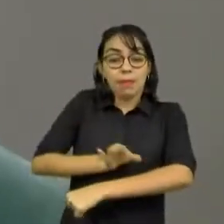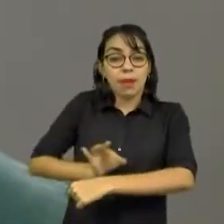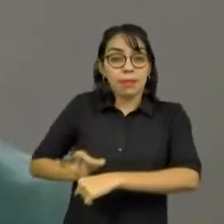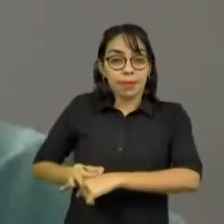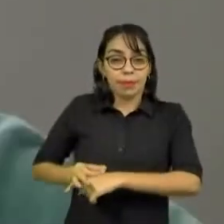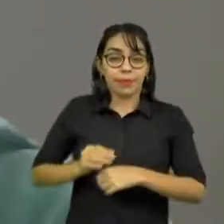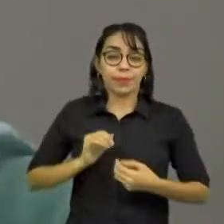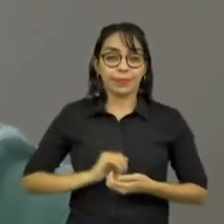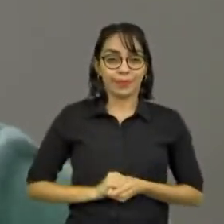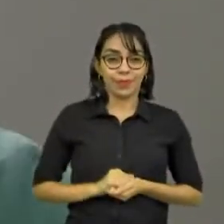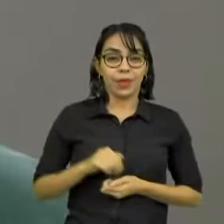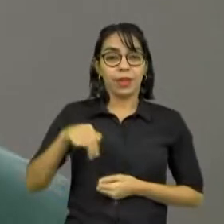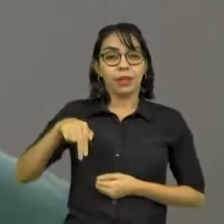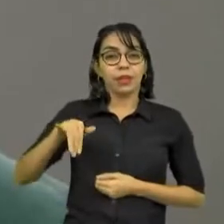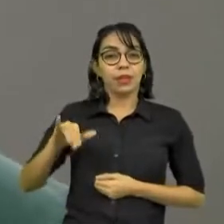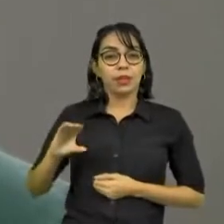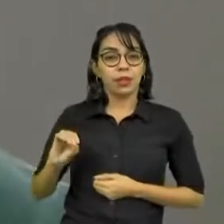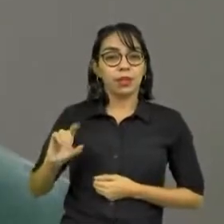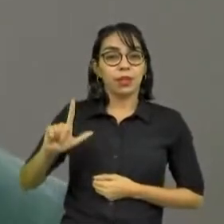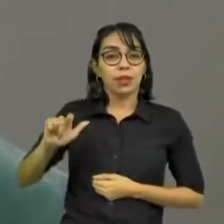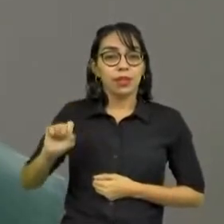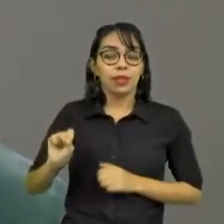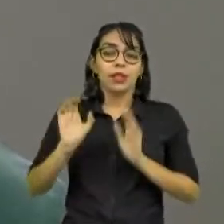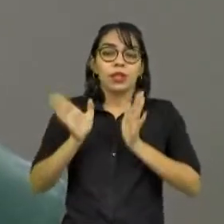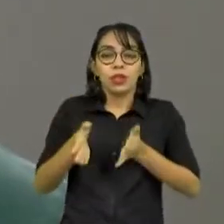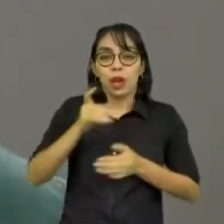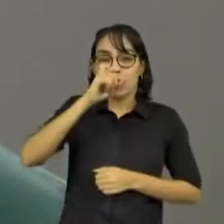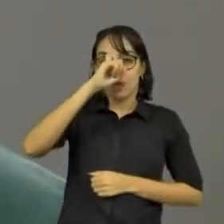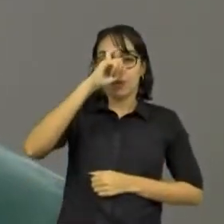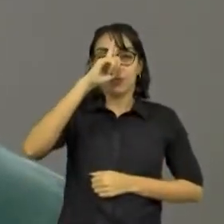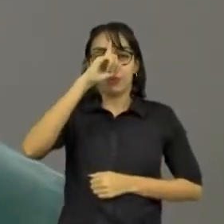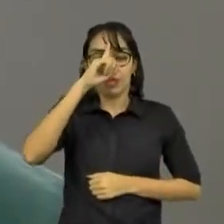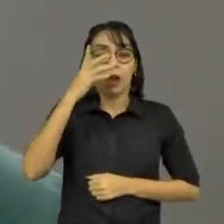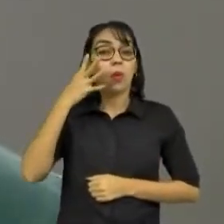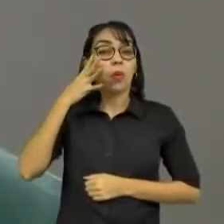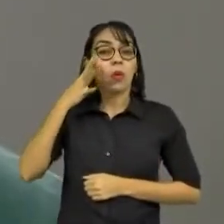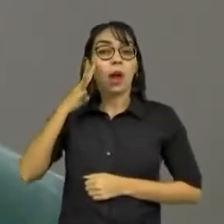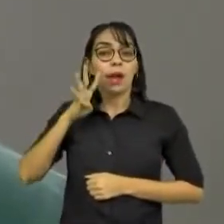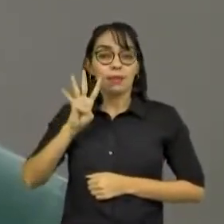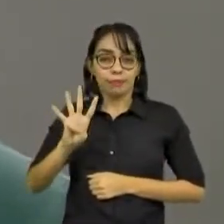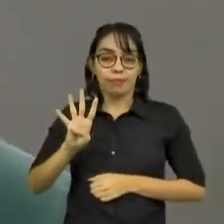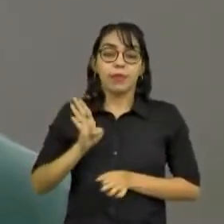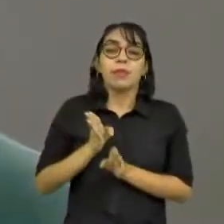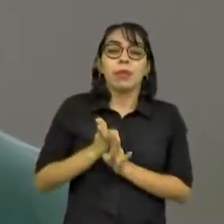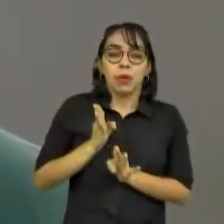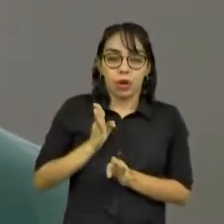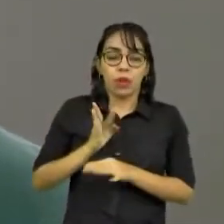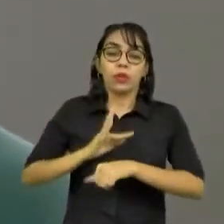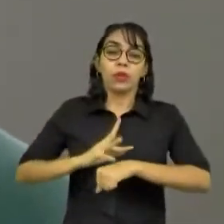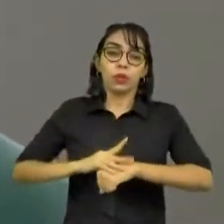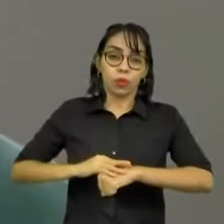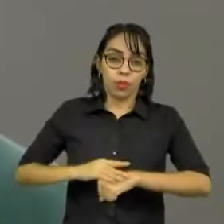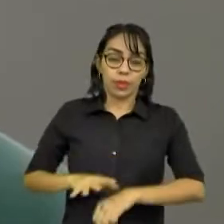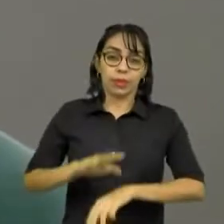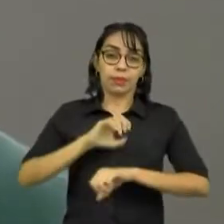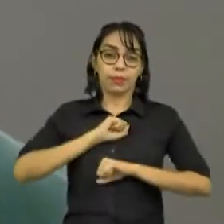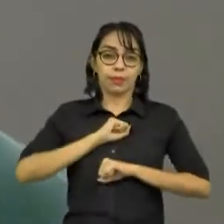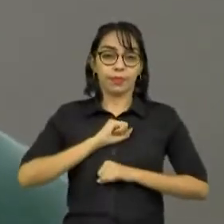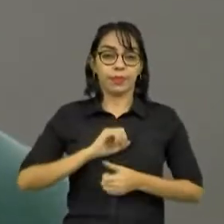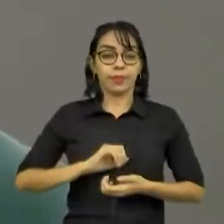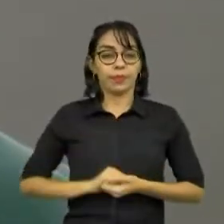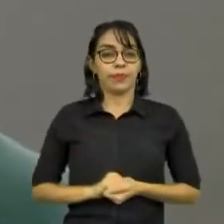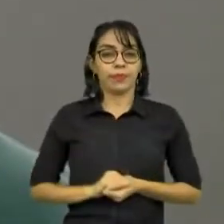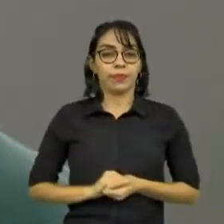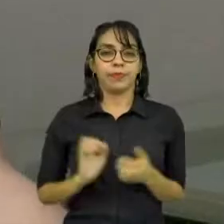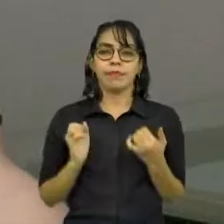ficou internado no Hospital São José por 4 dias por causa da doença. Ele contou o que sentiu